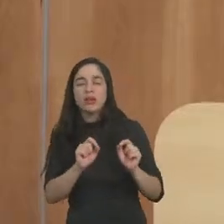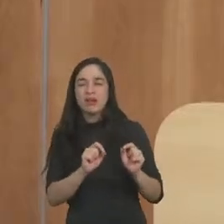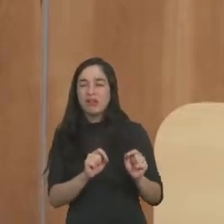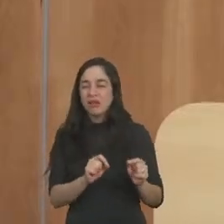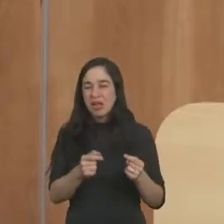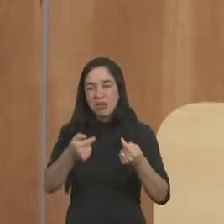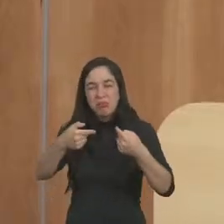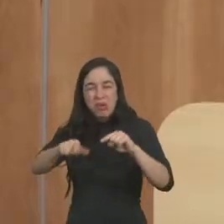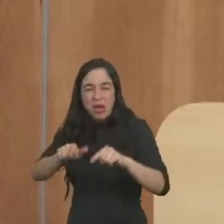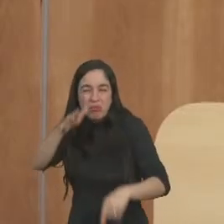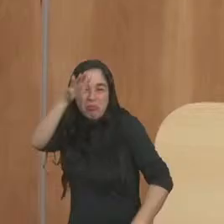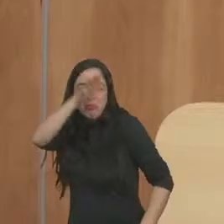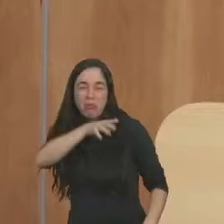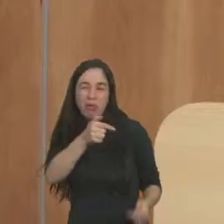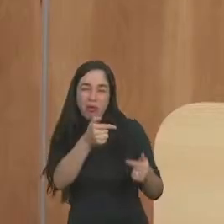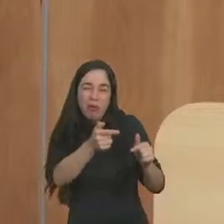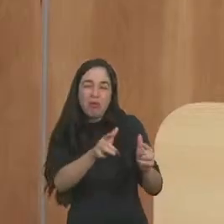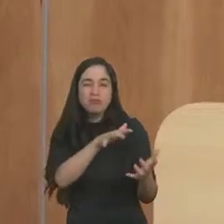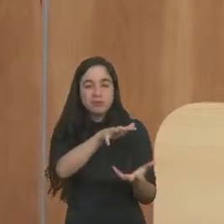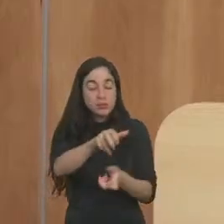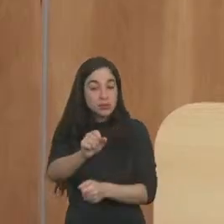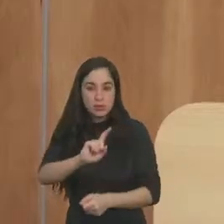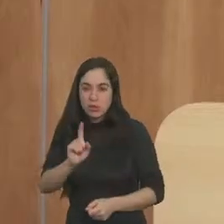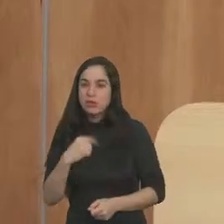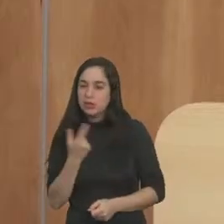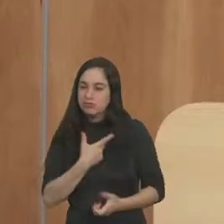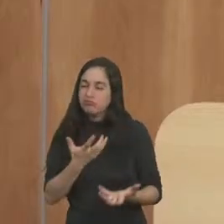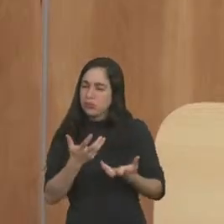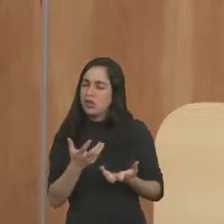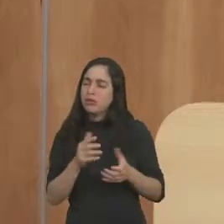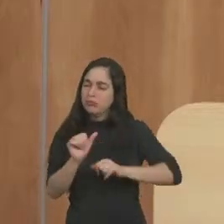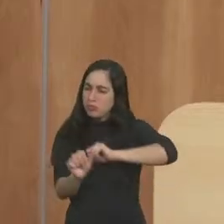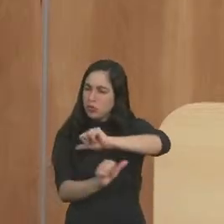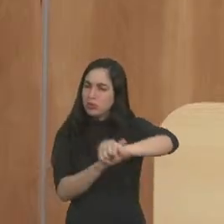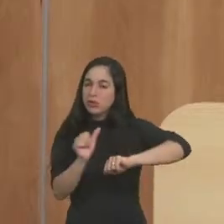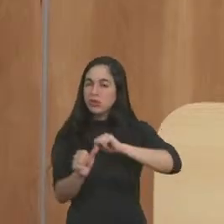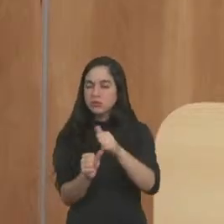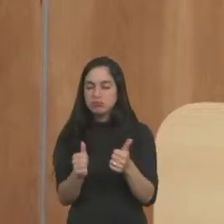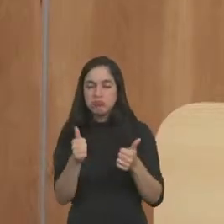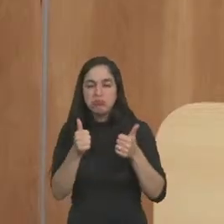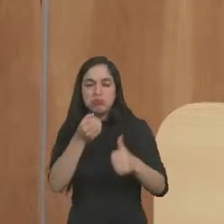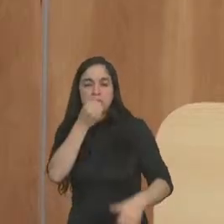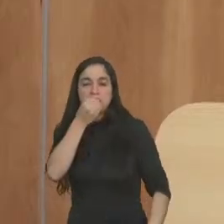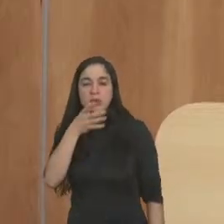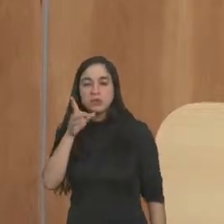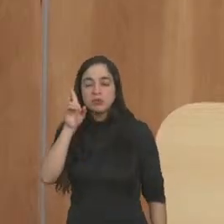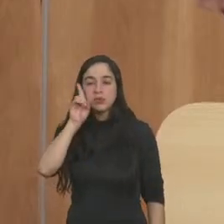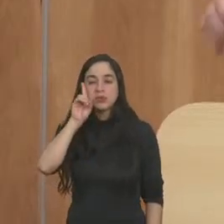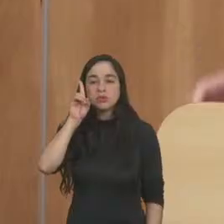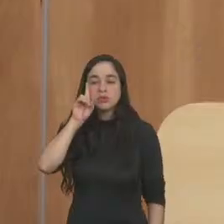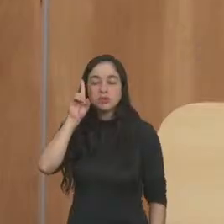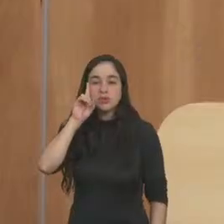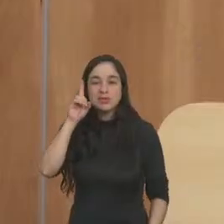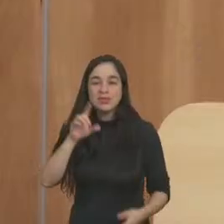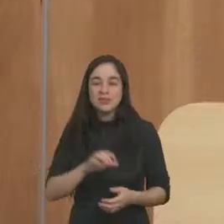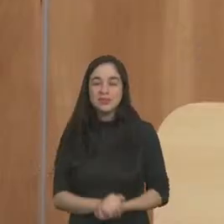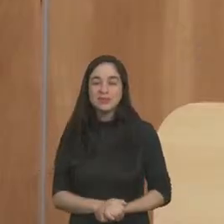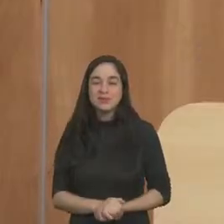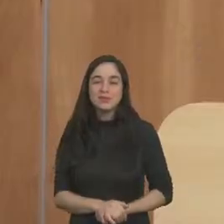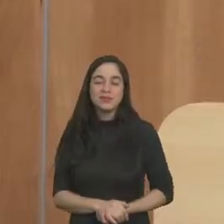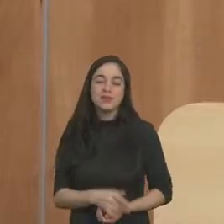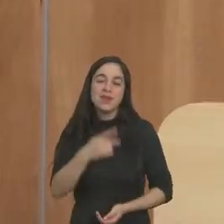ambiente. Promovendo assim mudanças positivas no nosso dia a dia. E para finalizar a